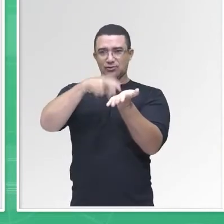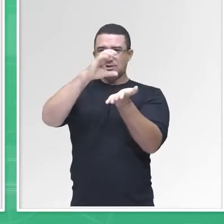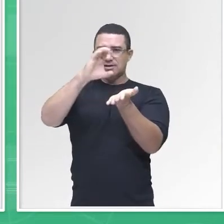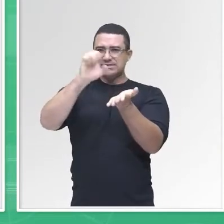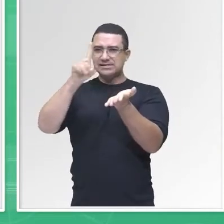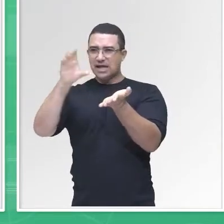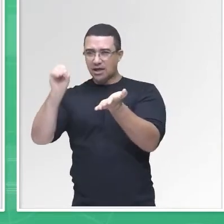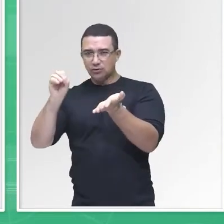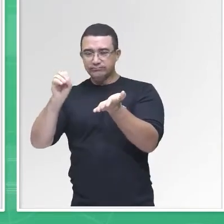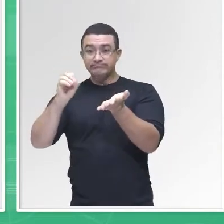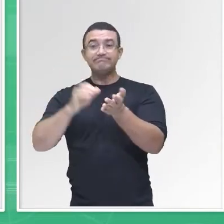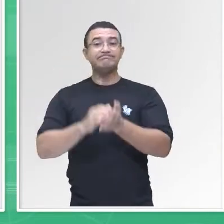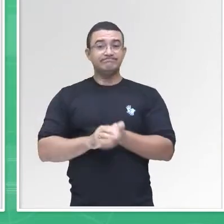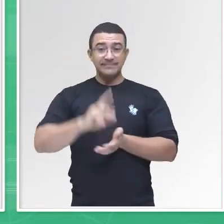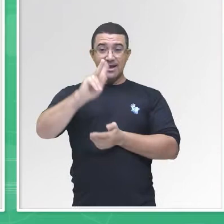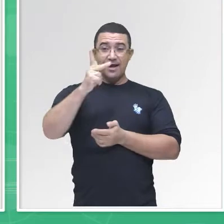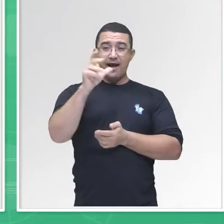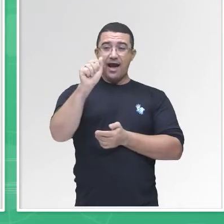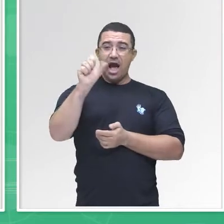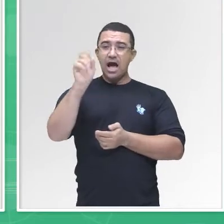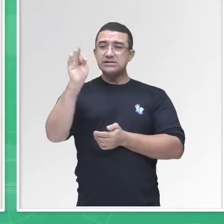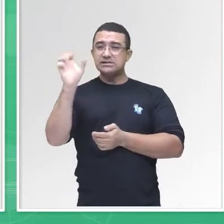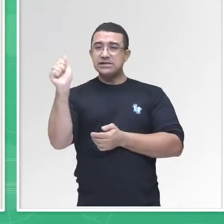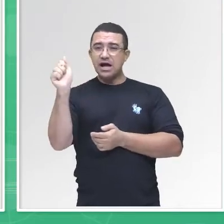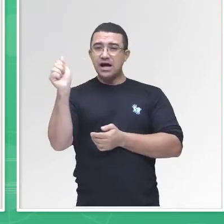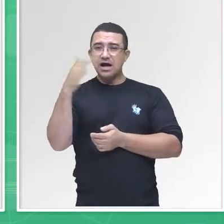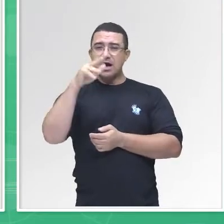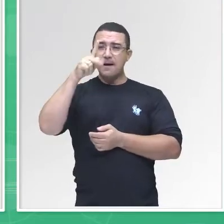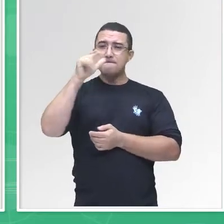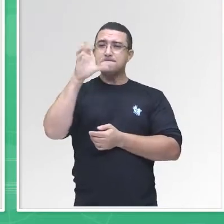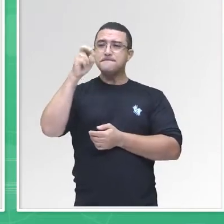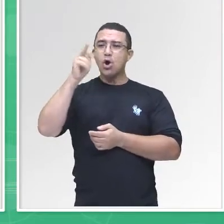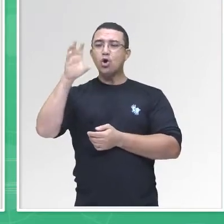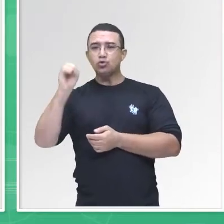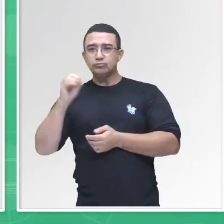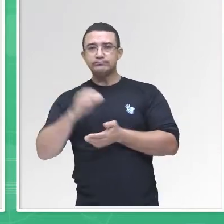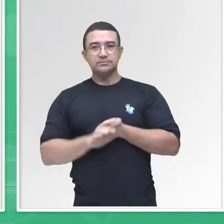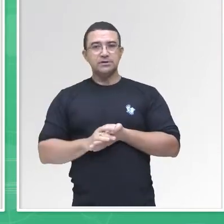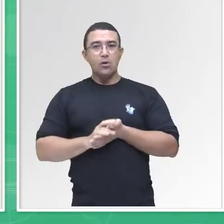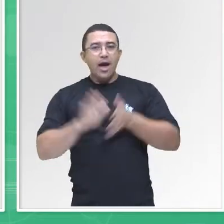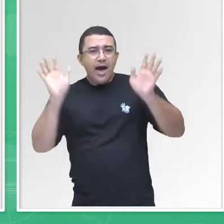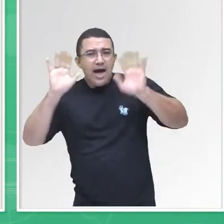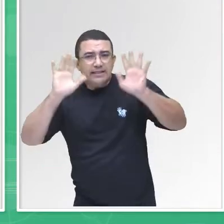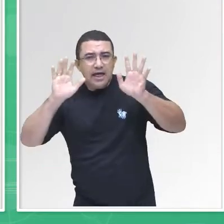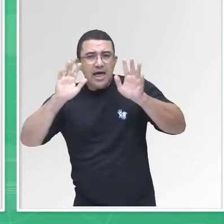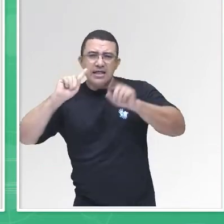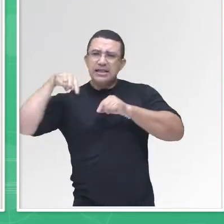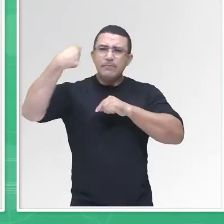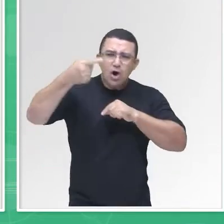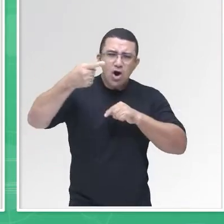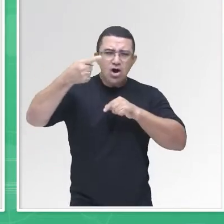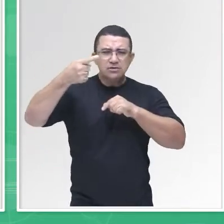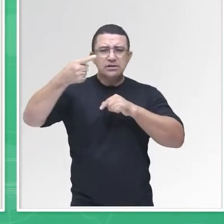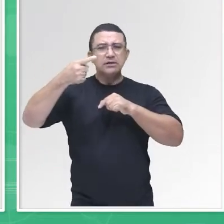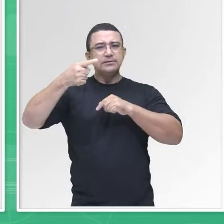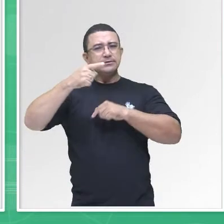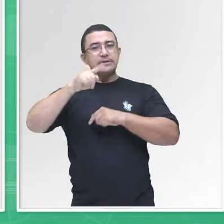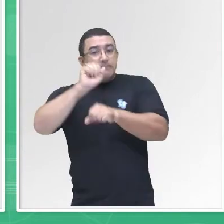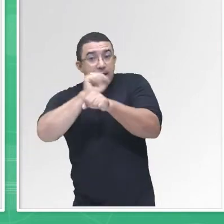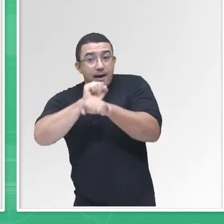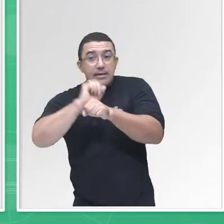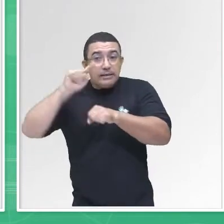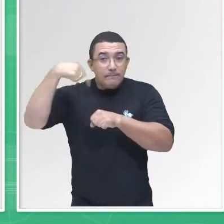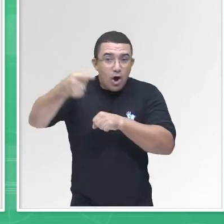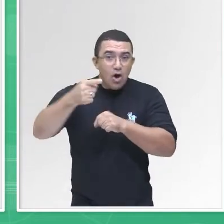expressão hasta pronto, né? Significa o quê? Até breve, até daqui a pouco. Até daqui a pouco a gente se vê.